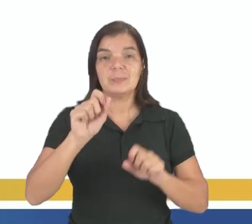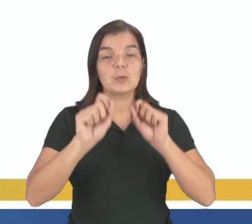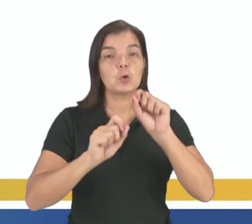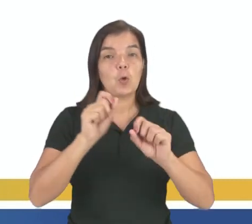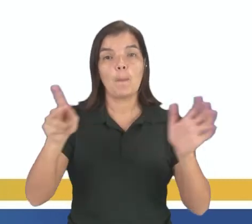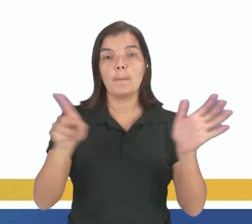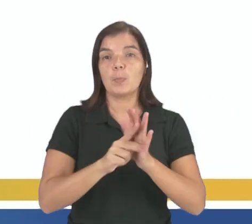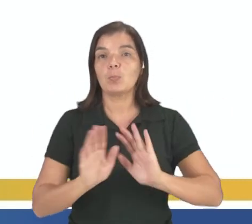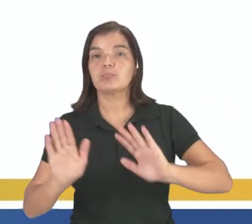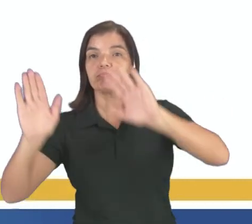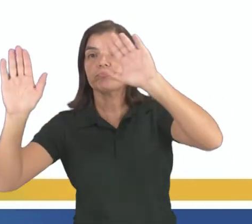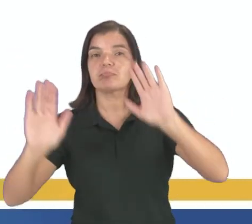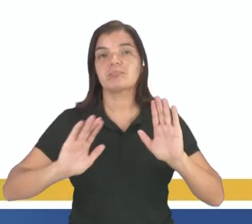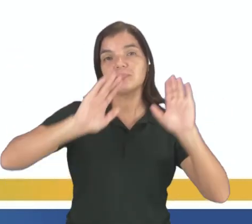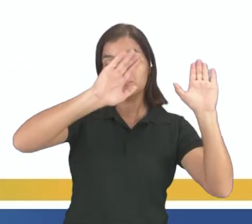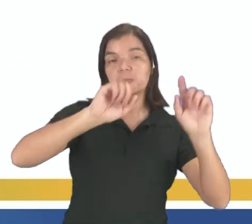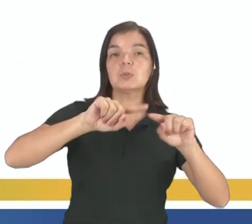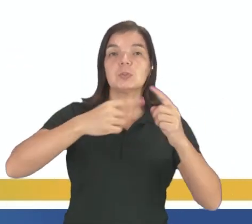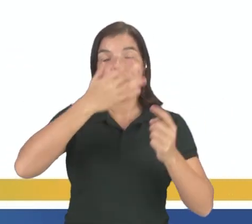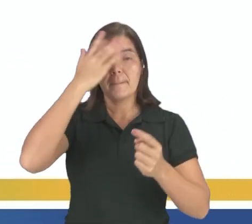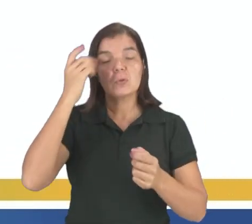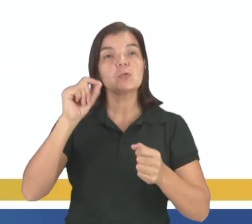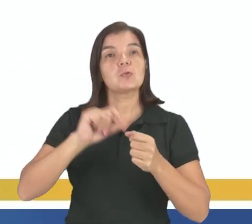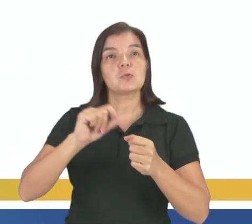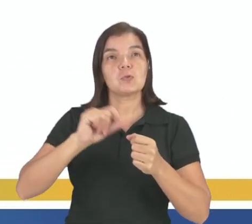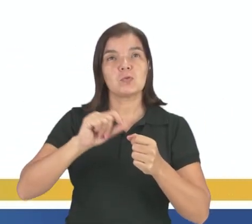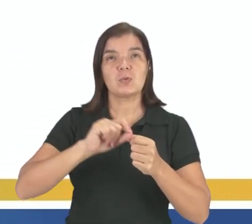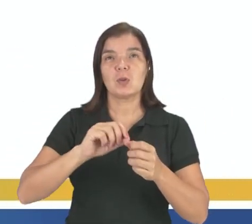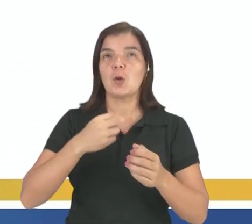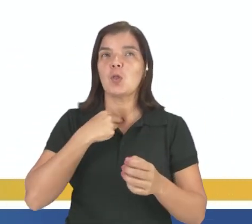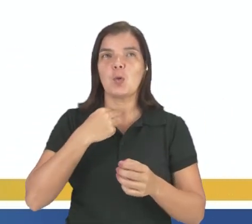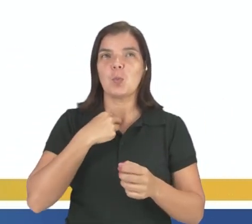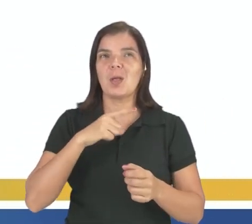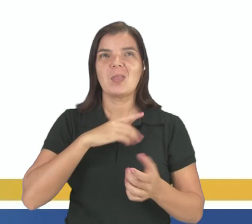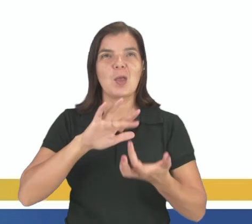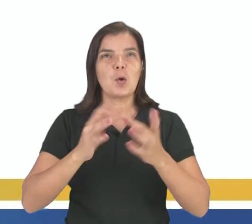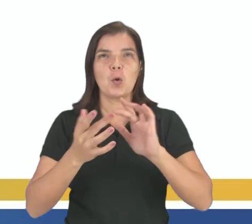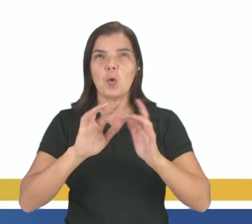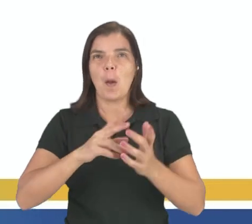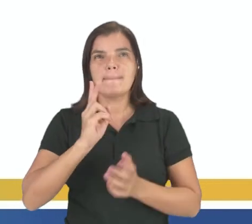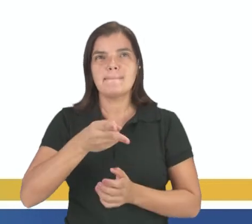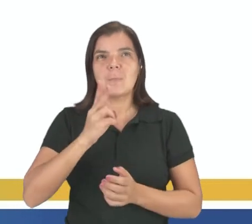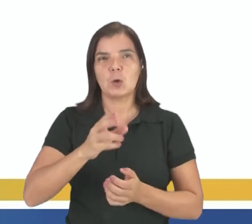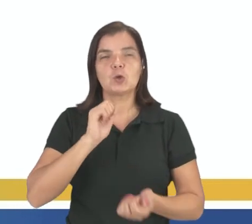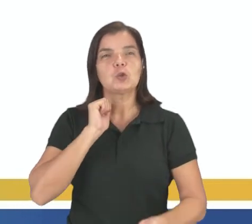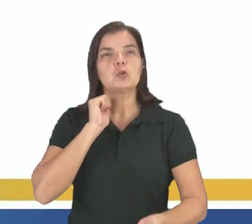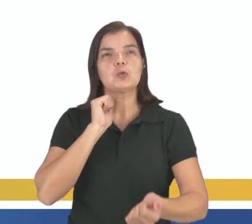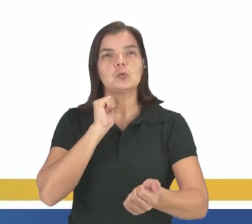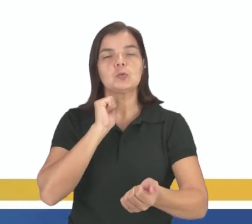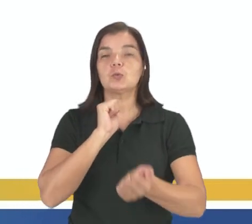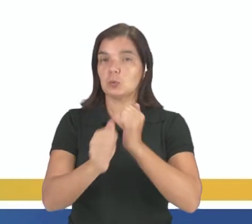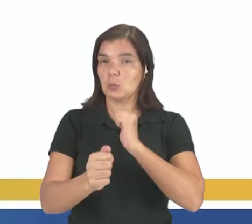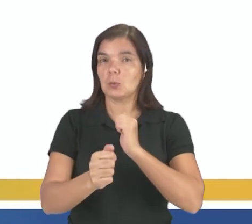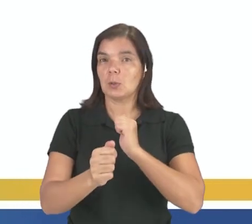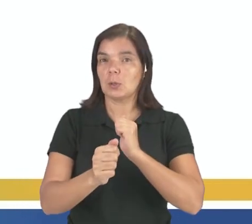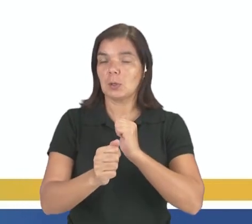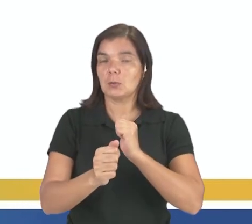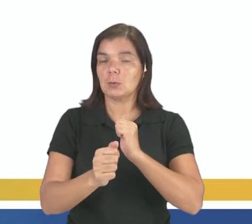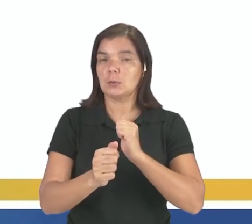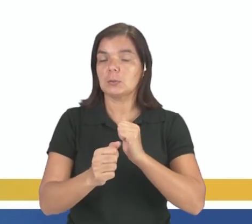de uso exclusivo do goleiro o jogador que executar saída de bola não poderá ter contato com a mesma enquanto Essa